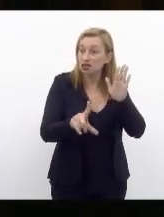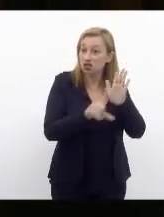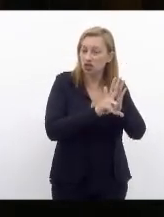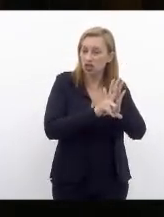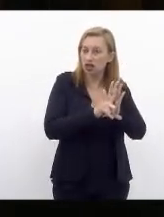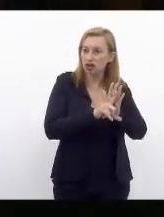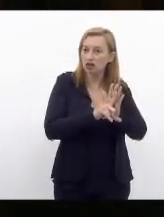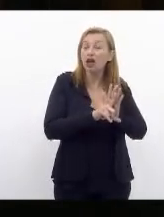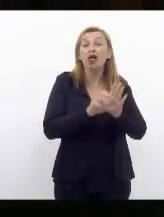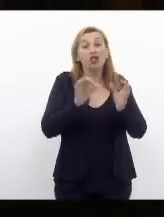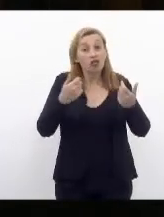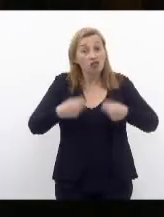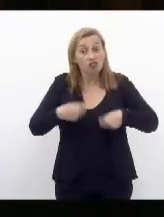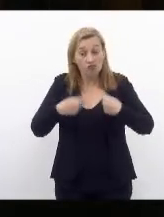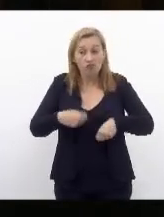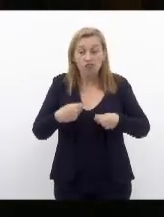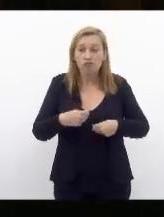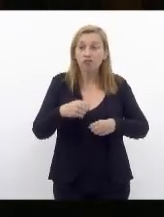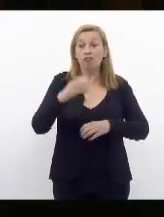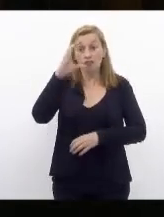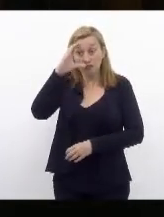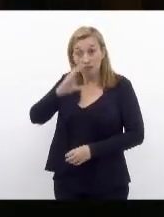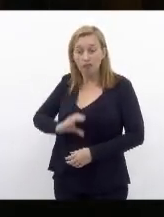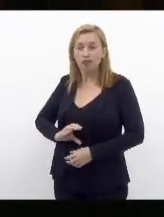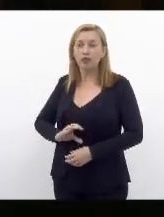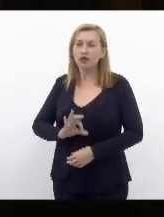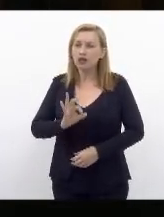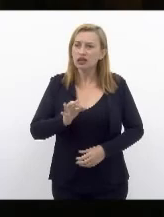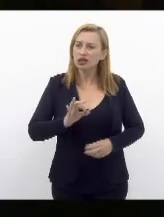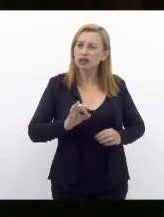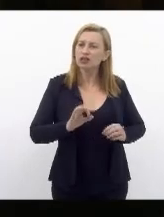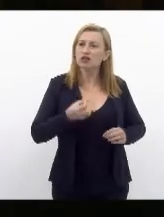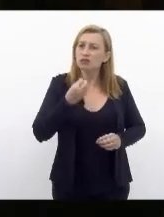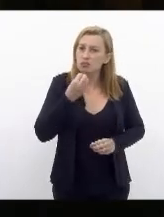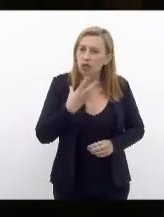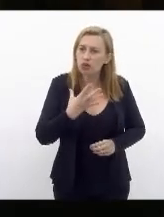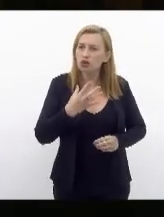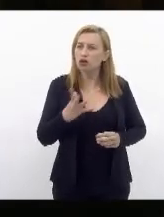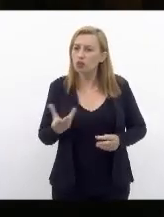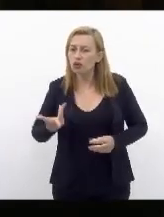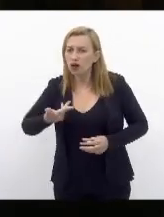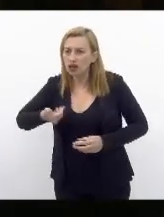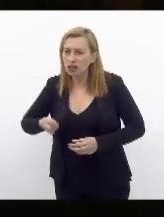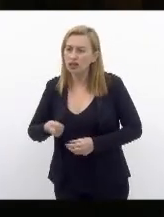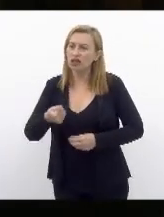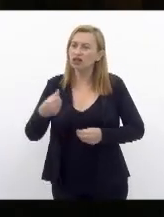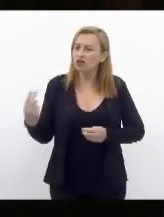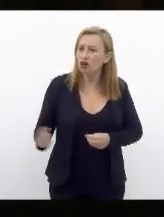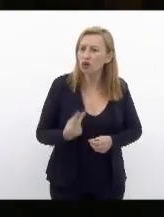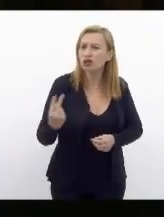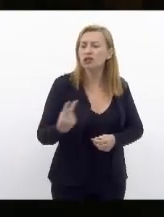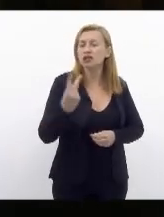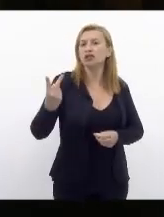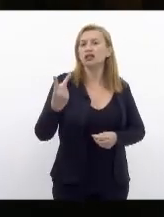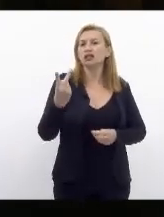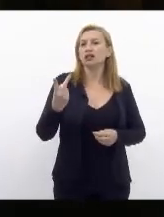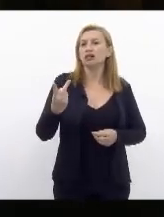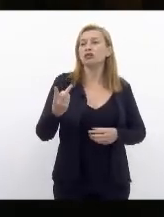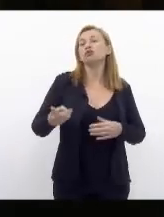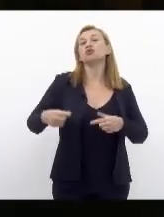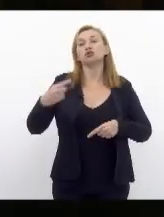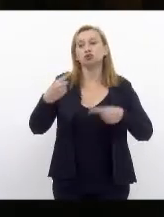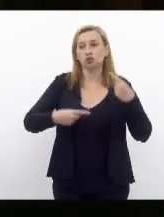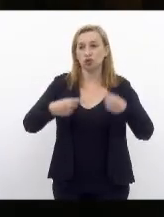e é necessário que nós tenhamos um comportamento de afirmação da valorização da classe